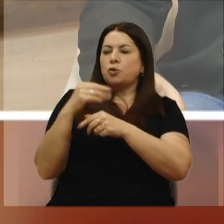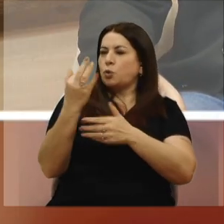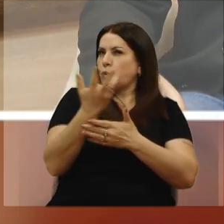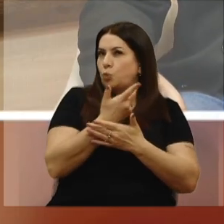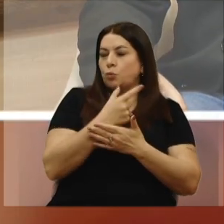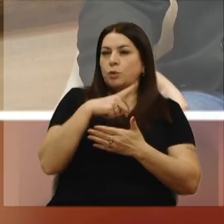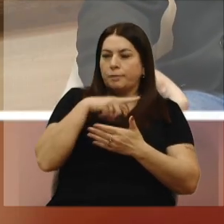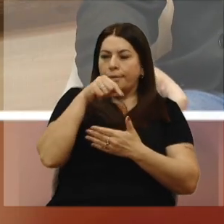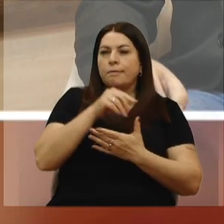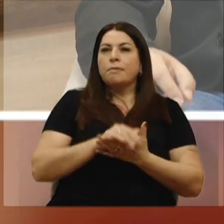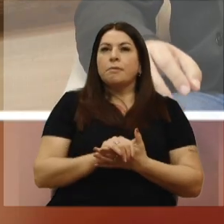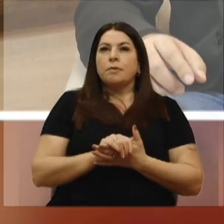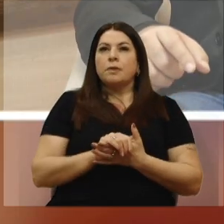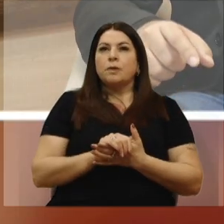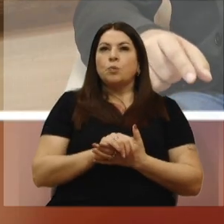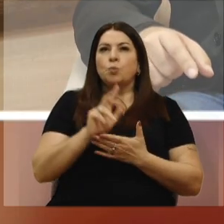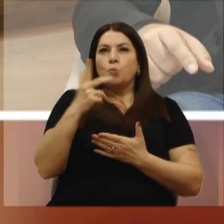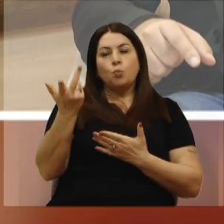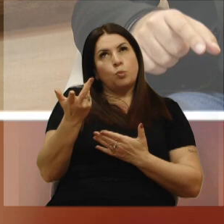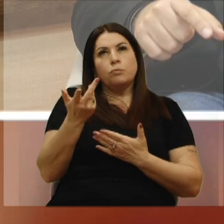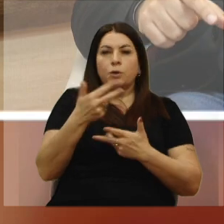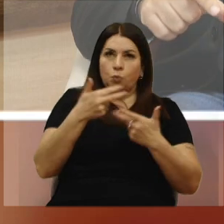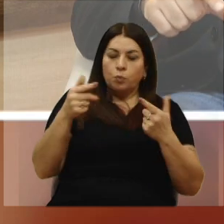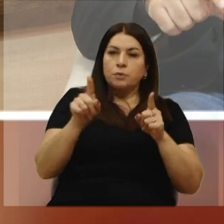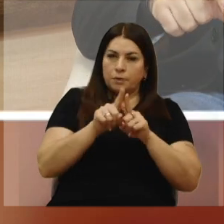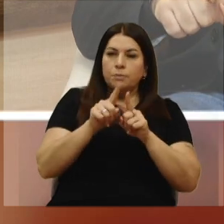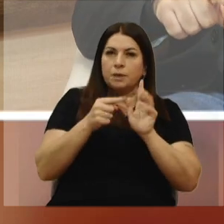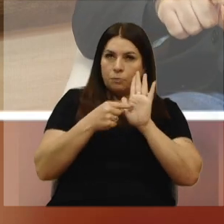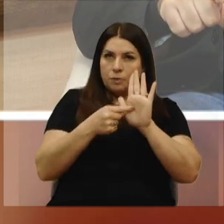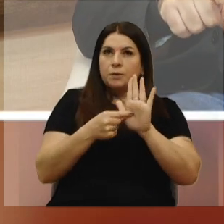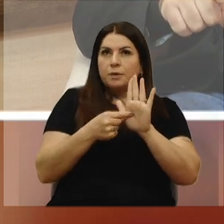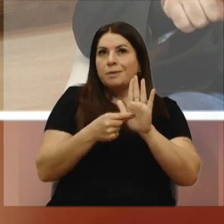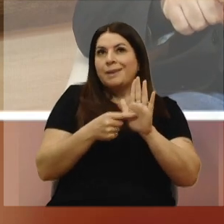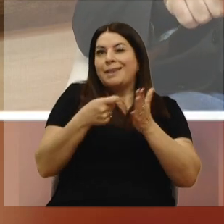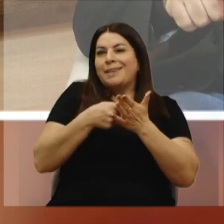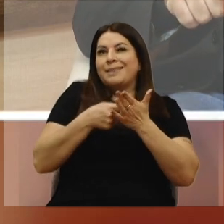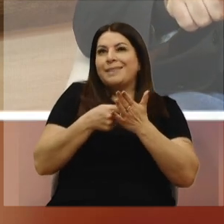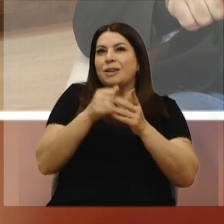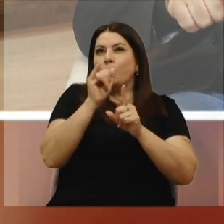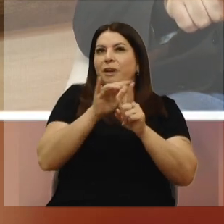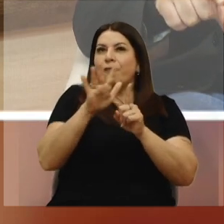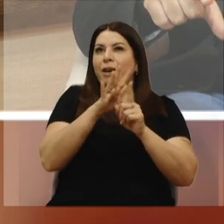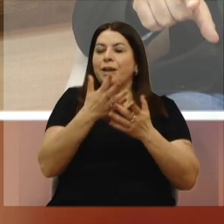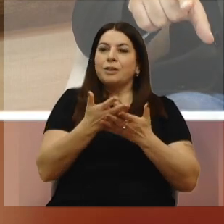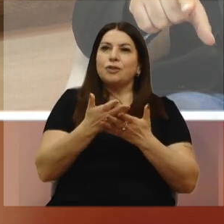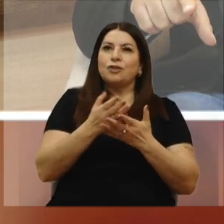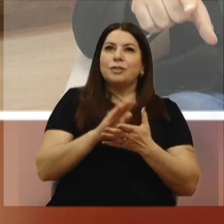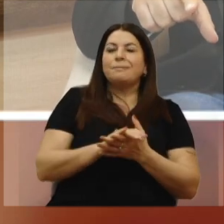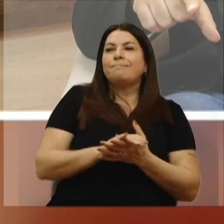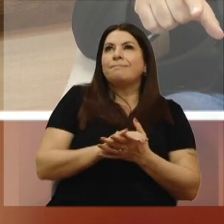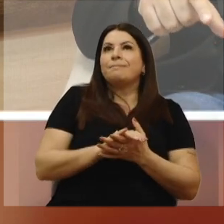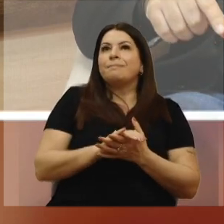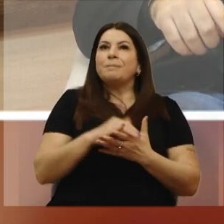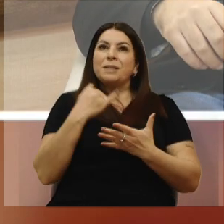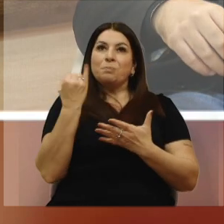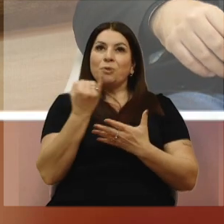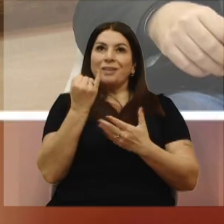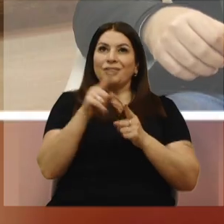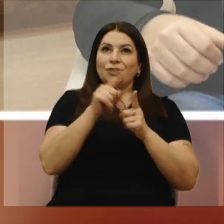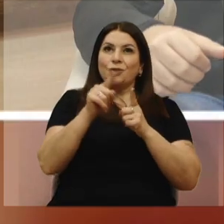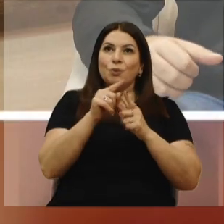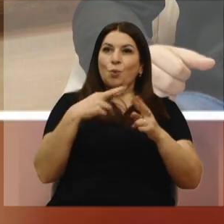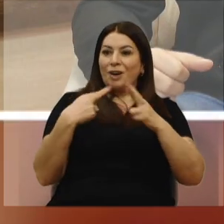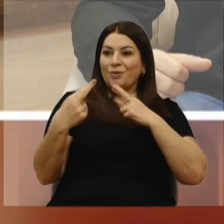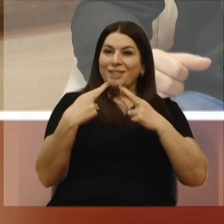dos vídeos em si, um outro ponto que é colocado é de tentar uma imagem virtuosa no sentido